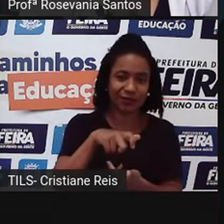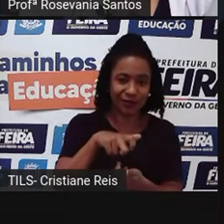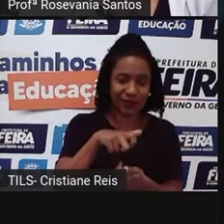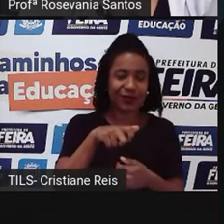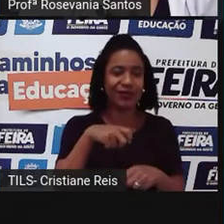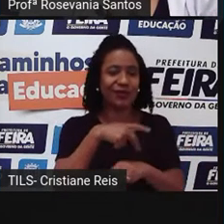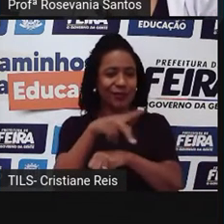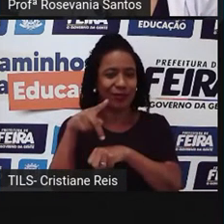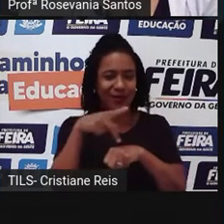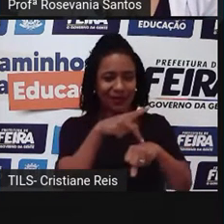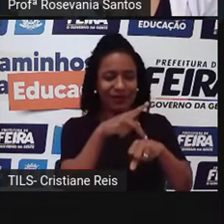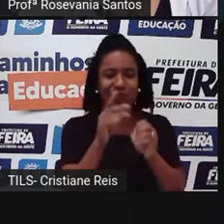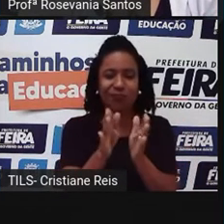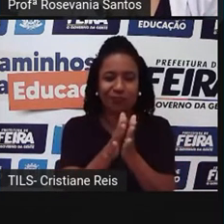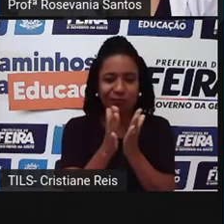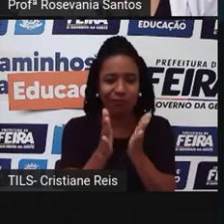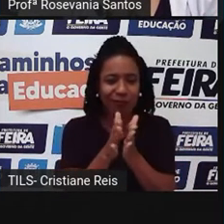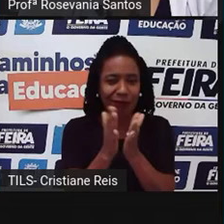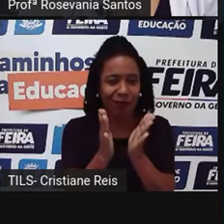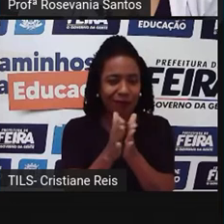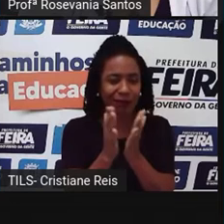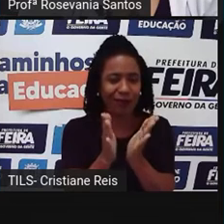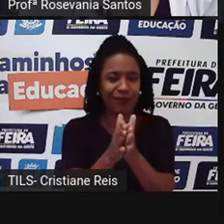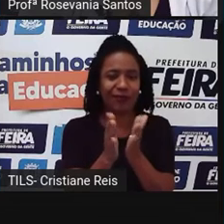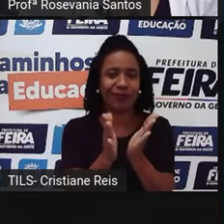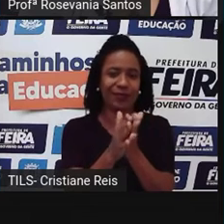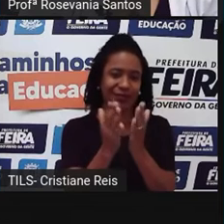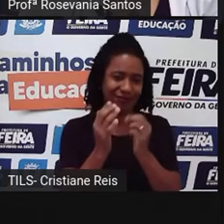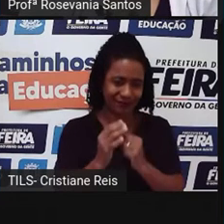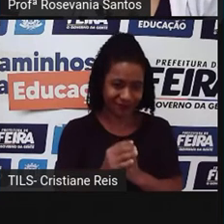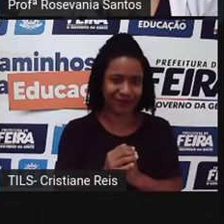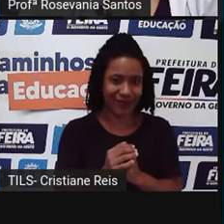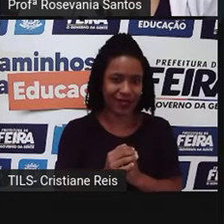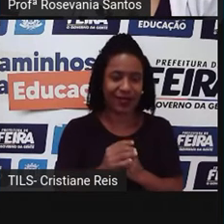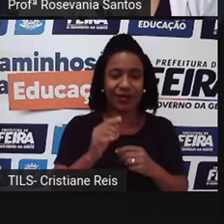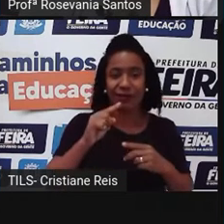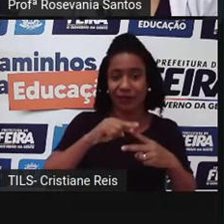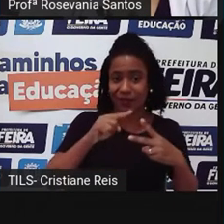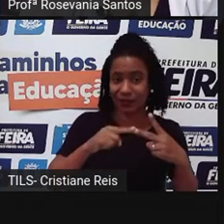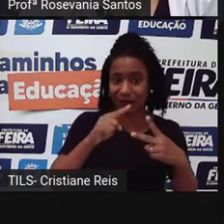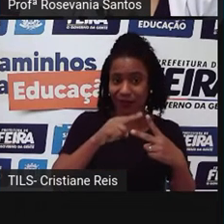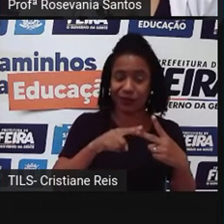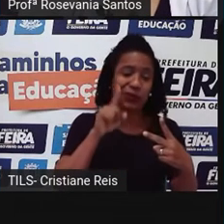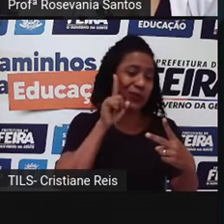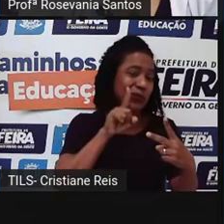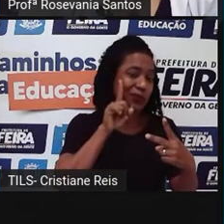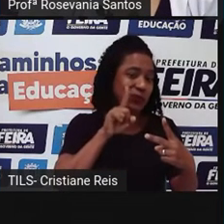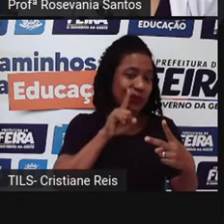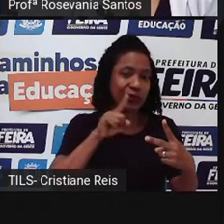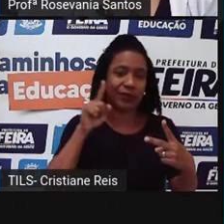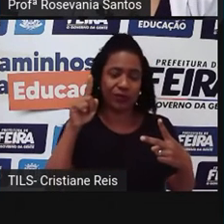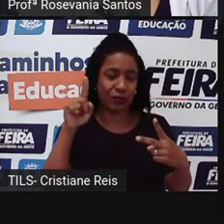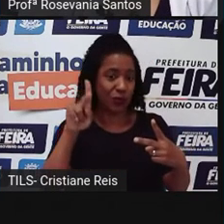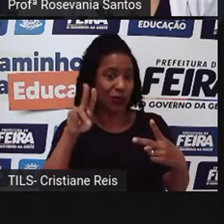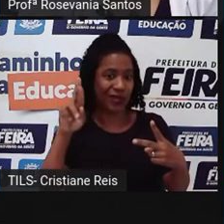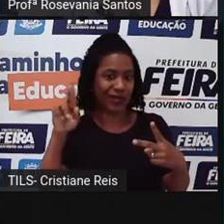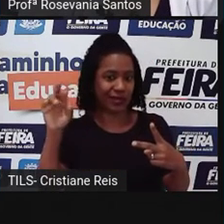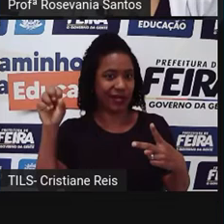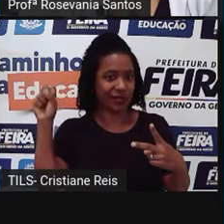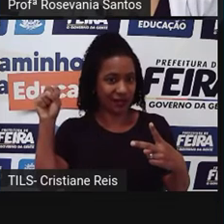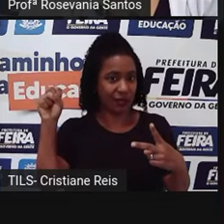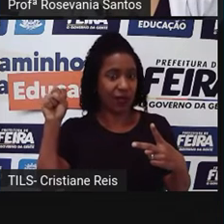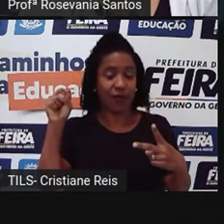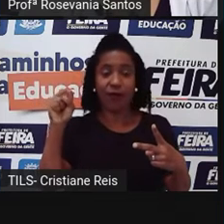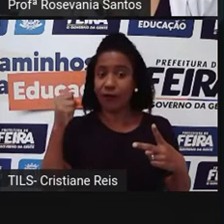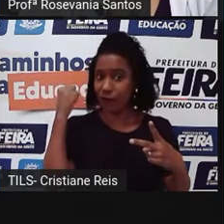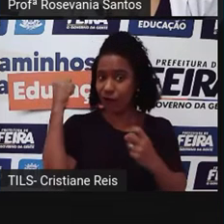mais pobres, né? Pelos países que dependiam, né, dessas duas superpotências. Então, era considerada